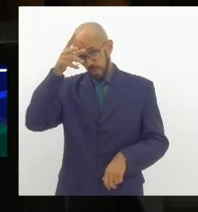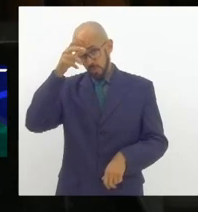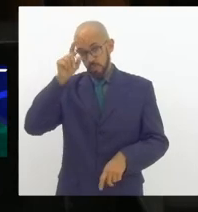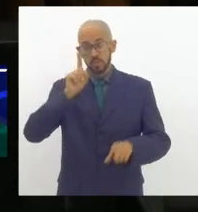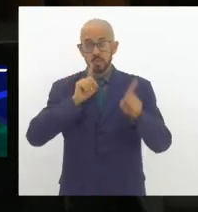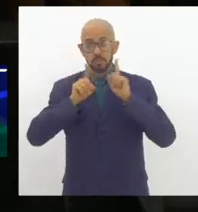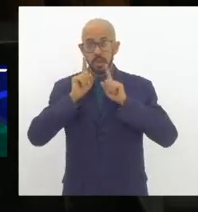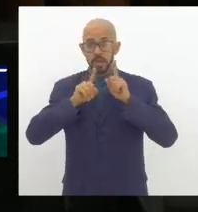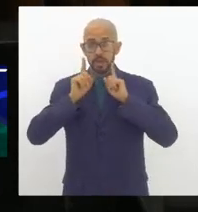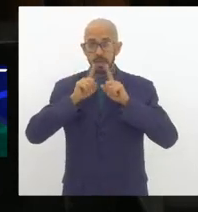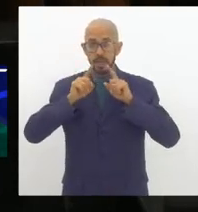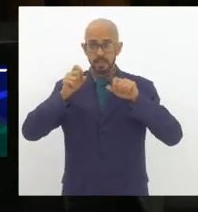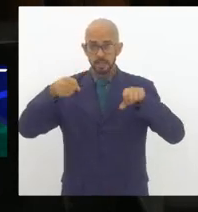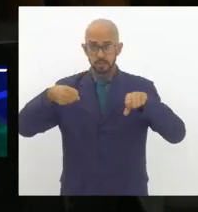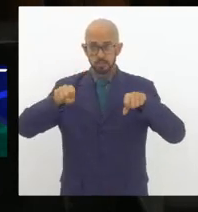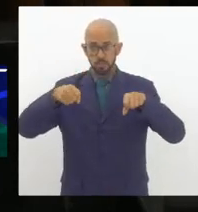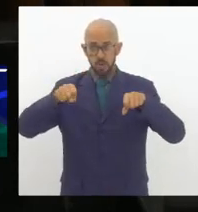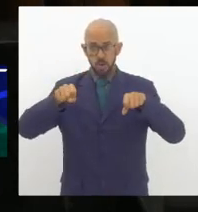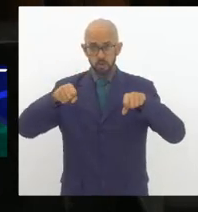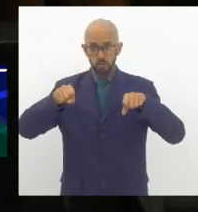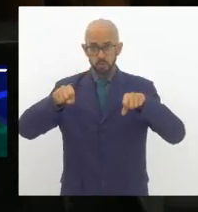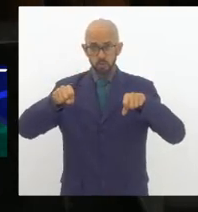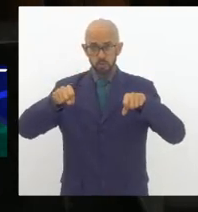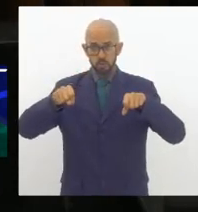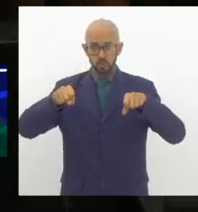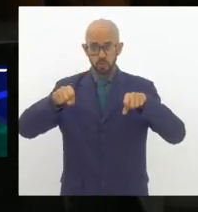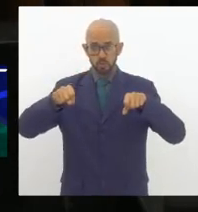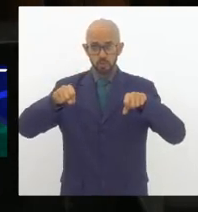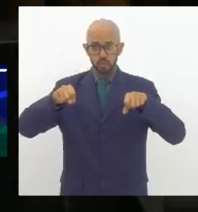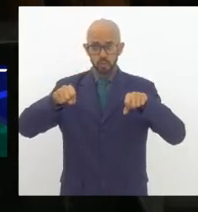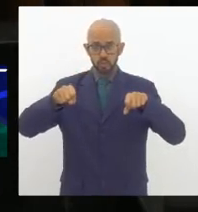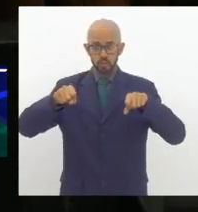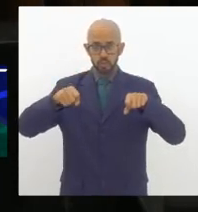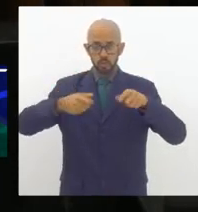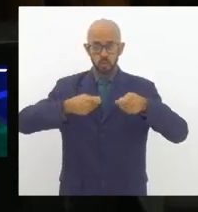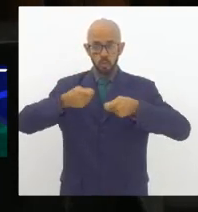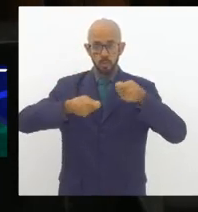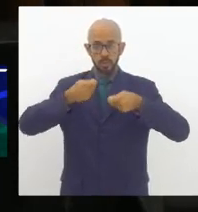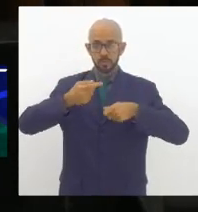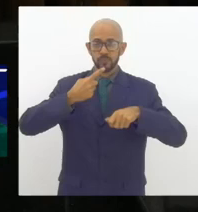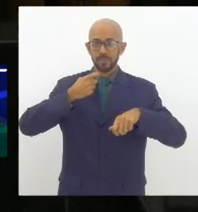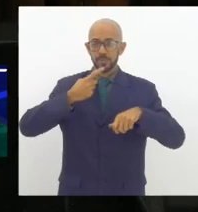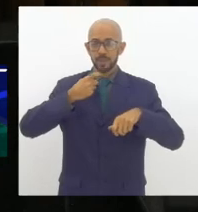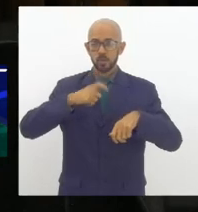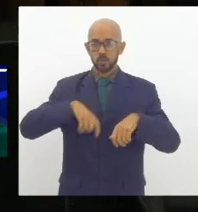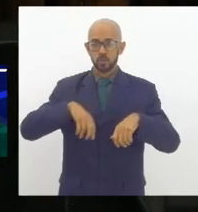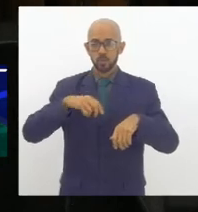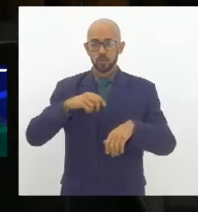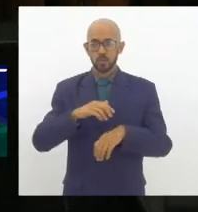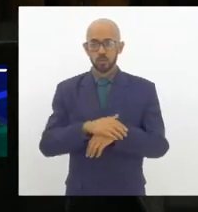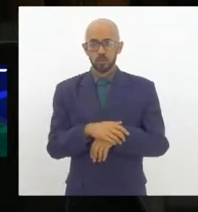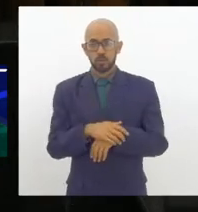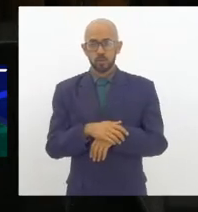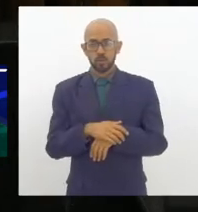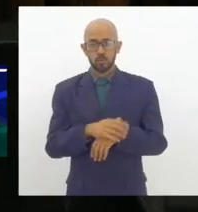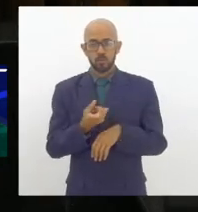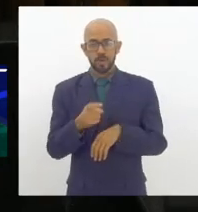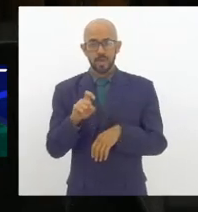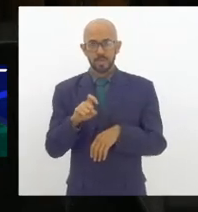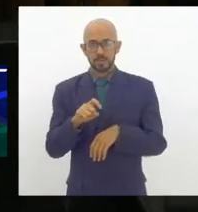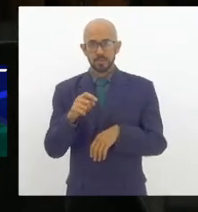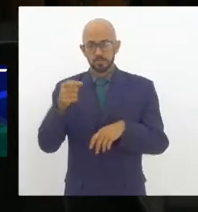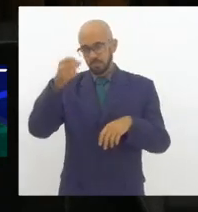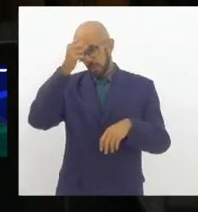andando de moto no coração do Comando Vermelho do coração do Comando Vermelho o ex prefeito de